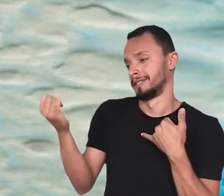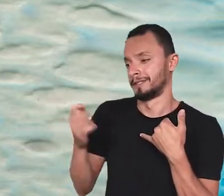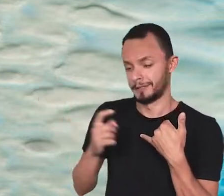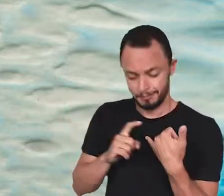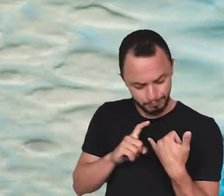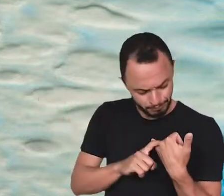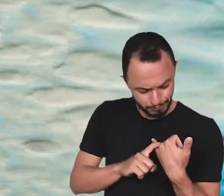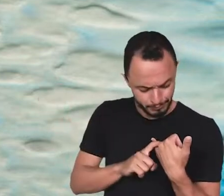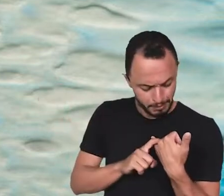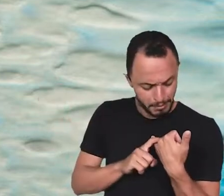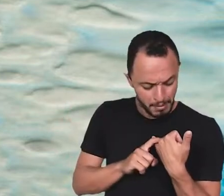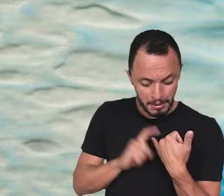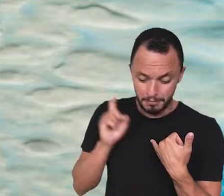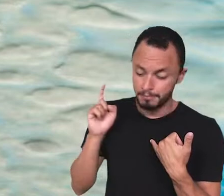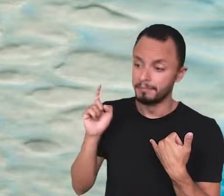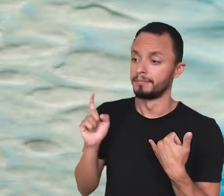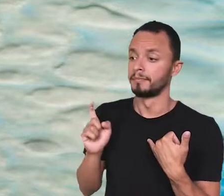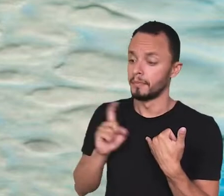mim.